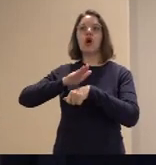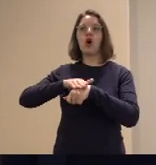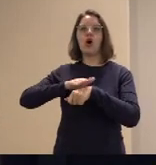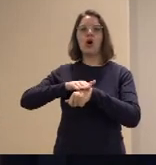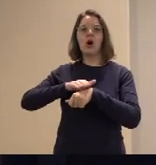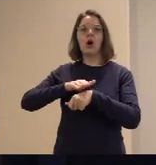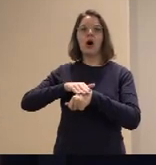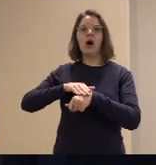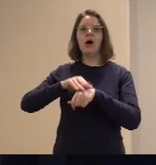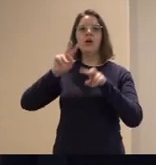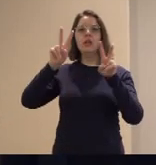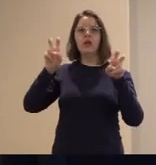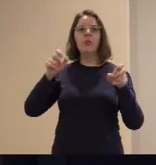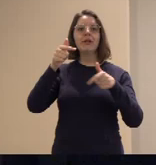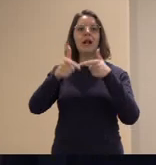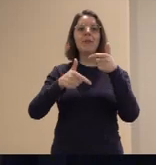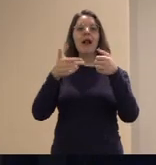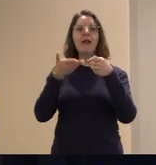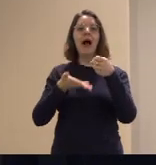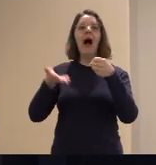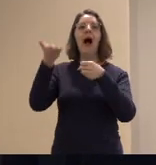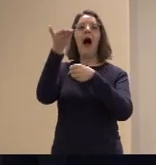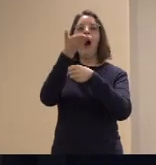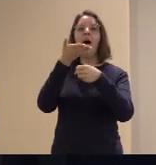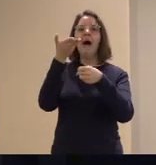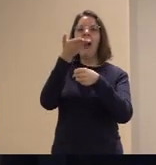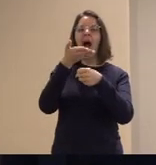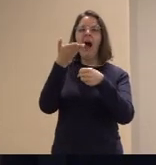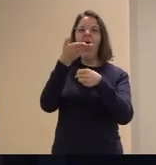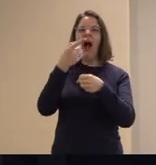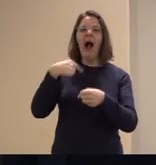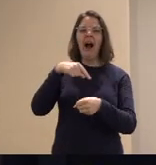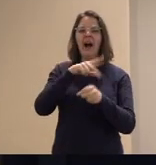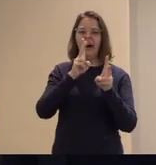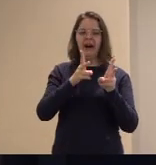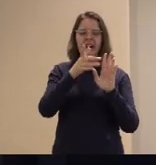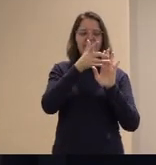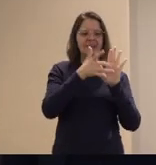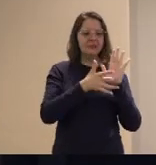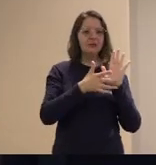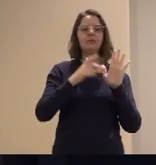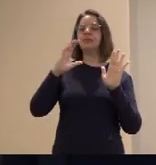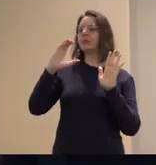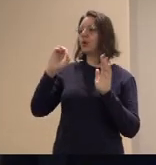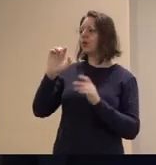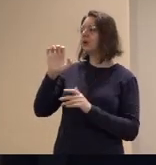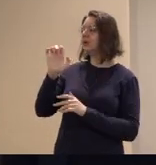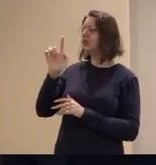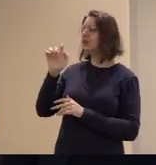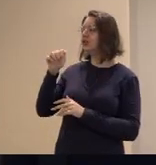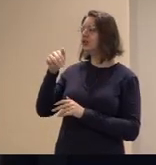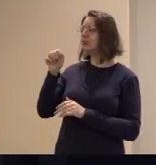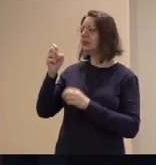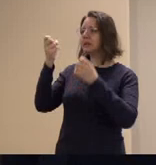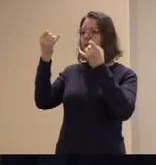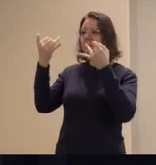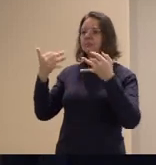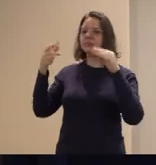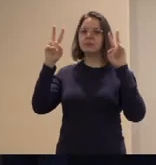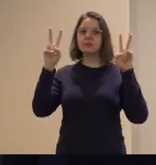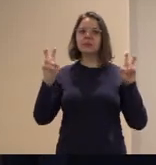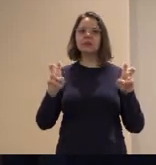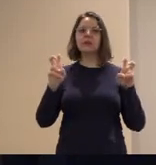da alta complexidade. A gente tem pautado nos encontros do COEGEMA a importância da discussão da regionalização